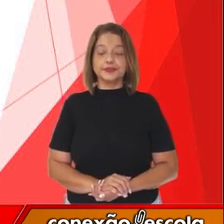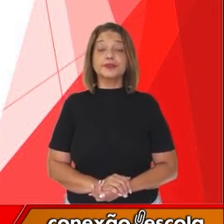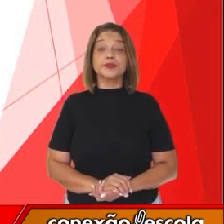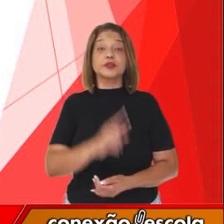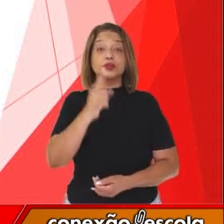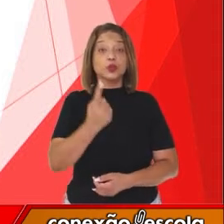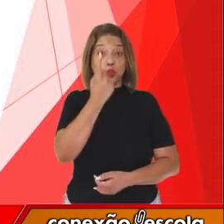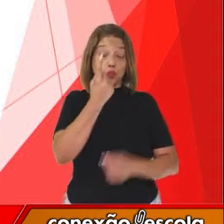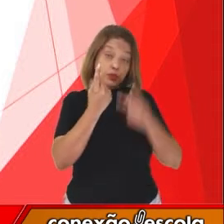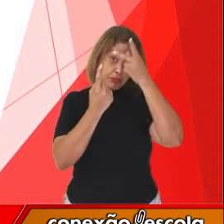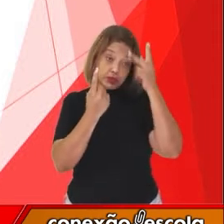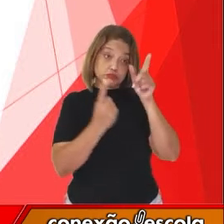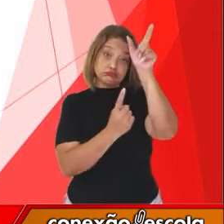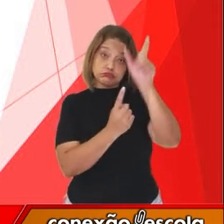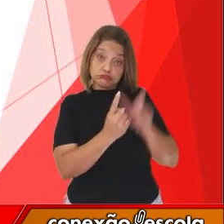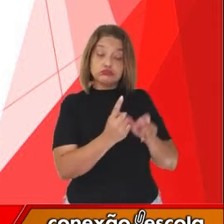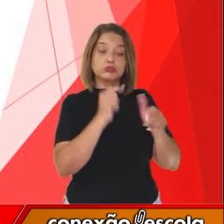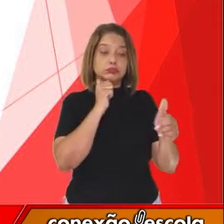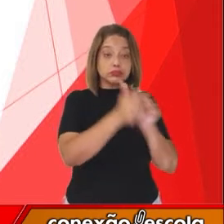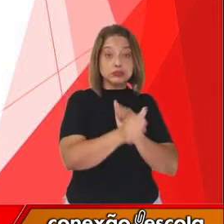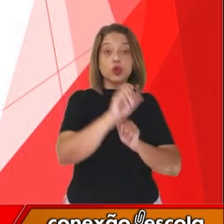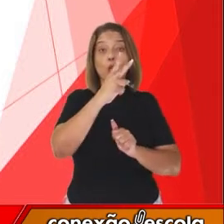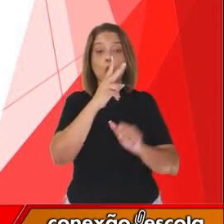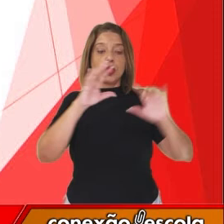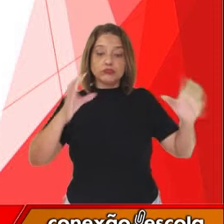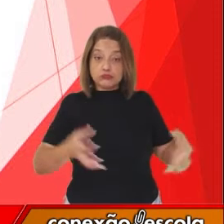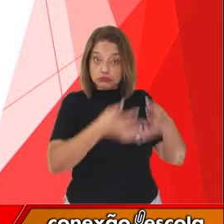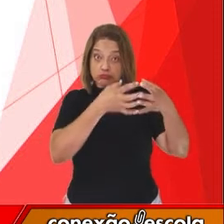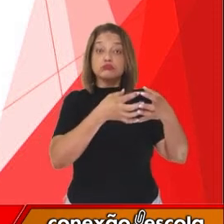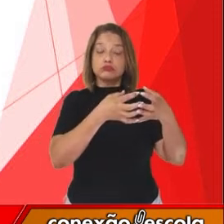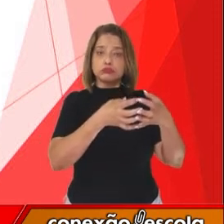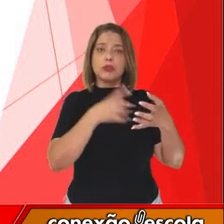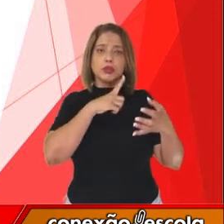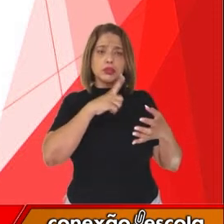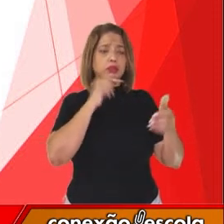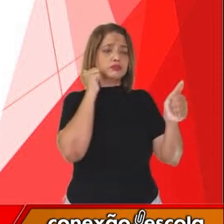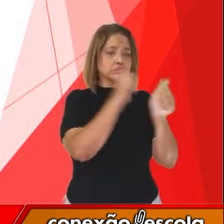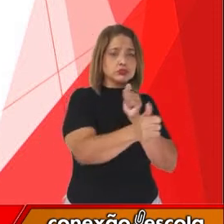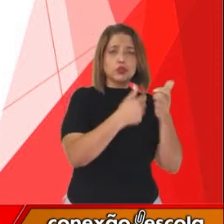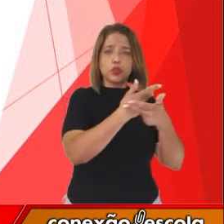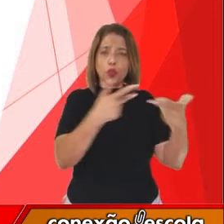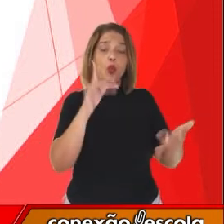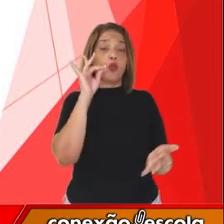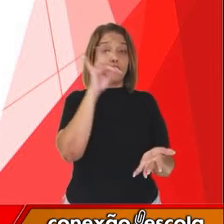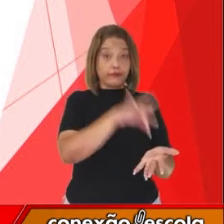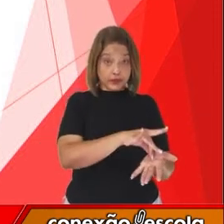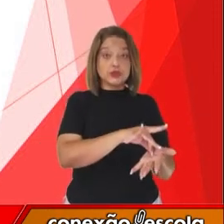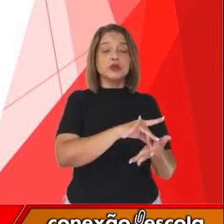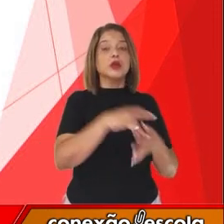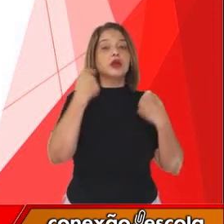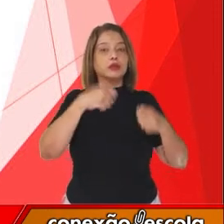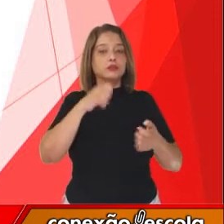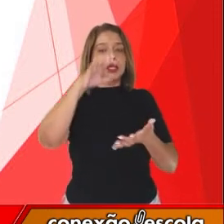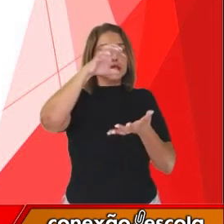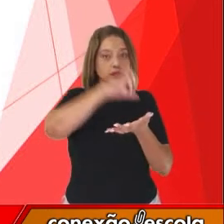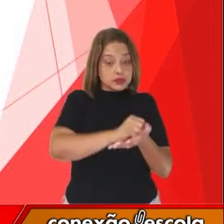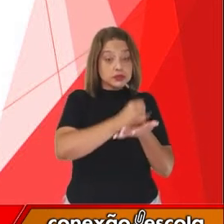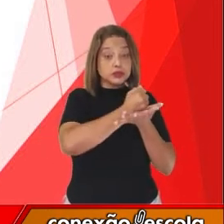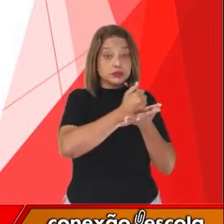Um atleta ou uma equipe de um esporte oficial deve ser inscrito em